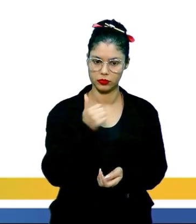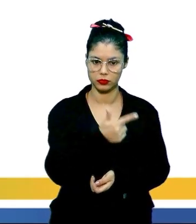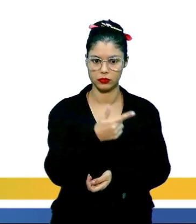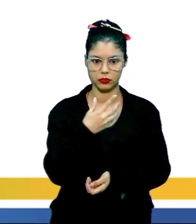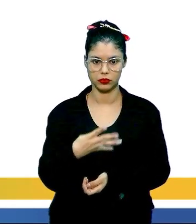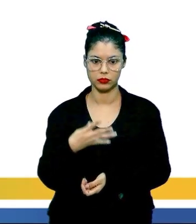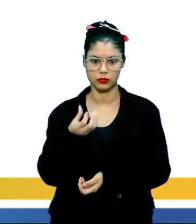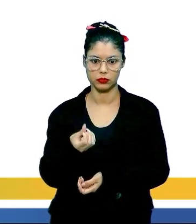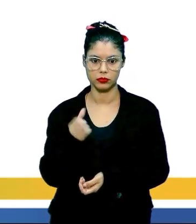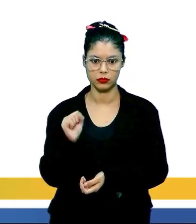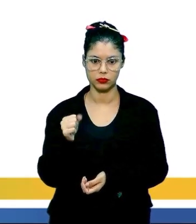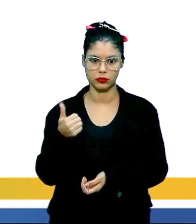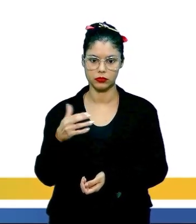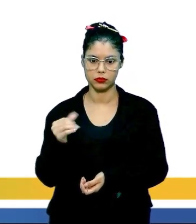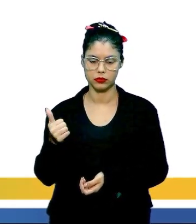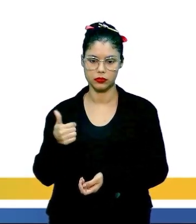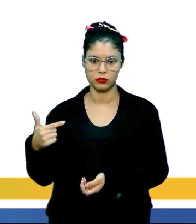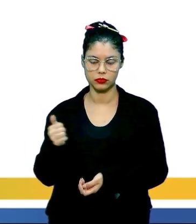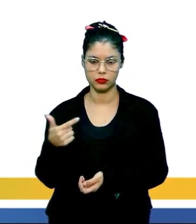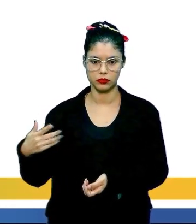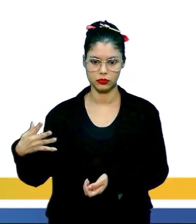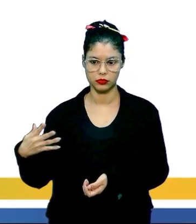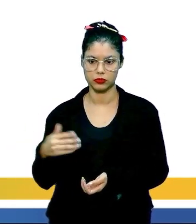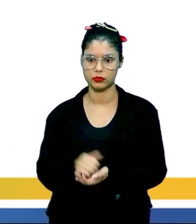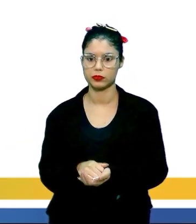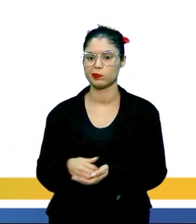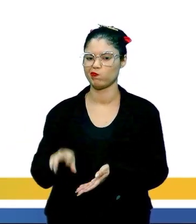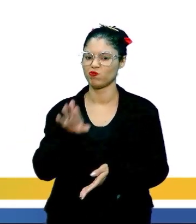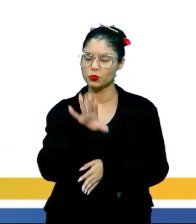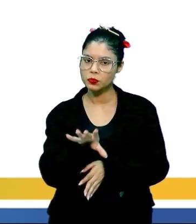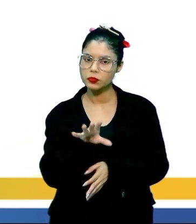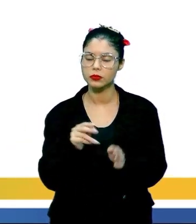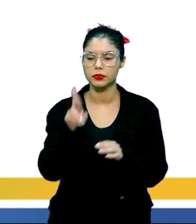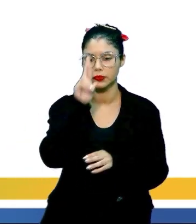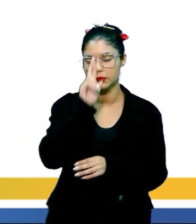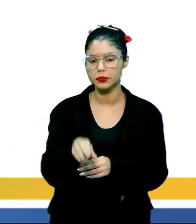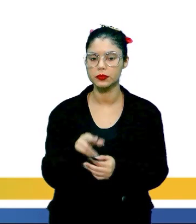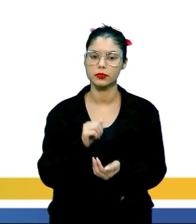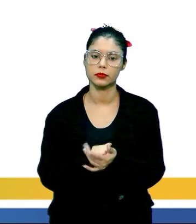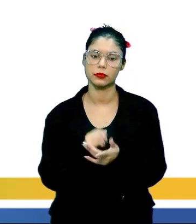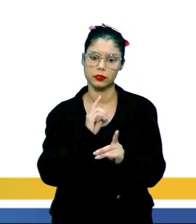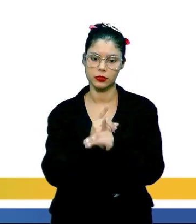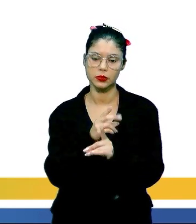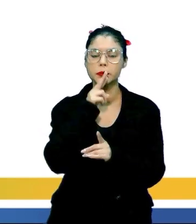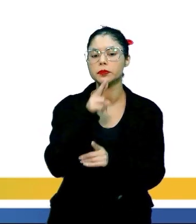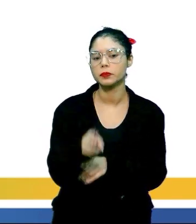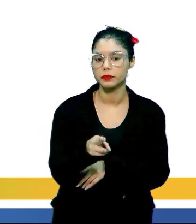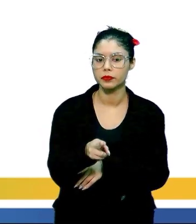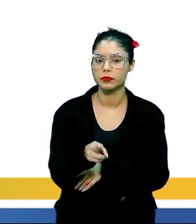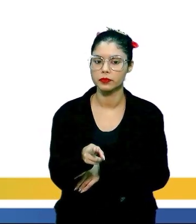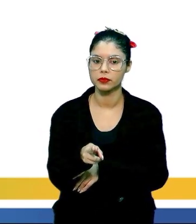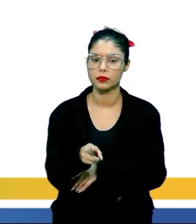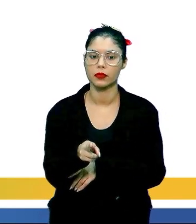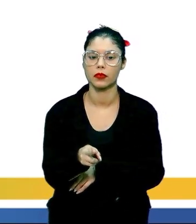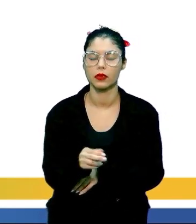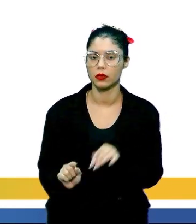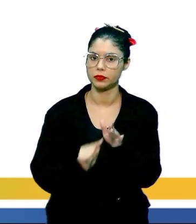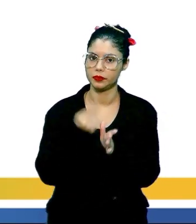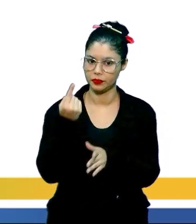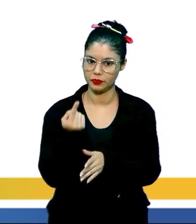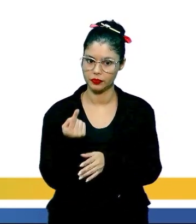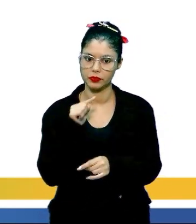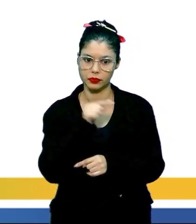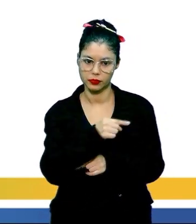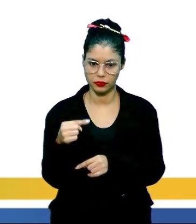2, 4, 6, 8, 10, 12, 14. Determine a razão. Para calcular a razão, é só pegar o primeiro